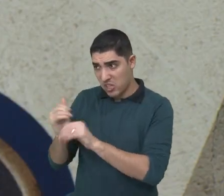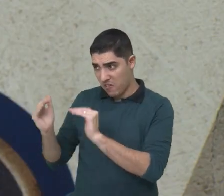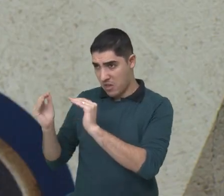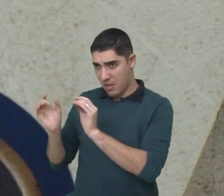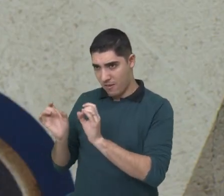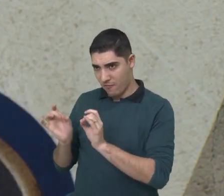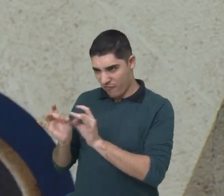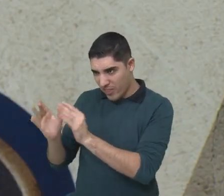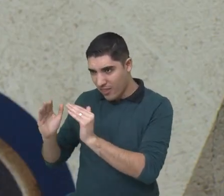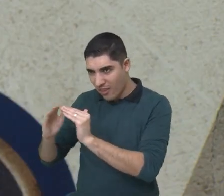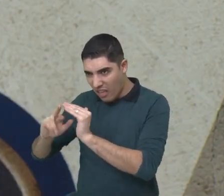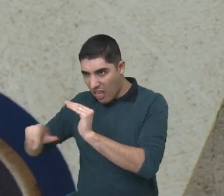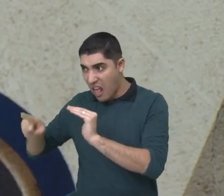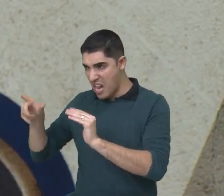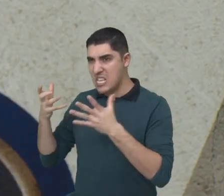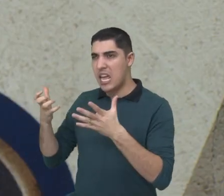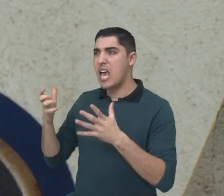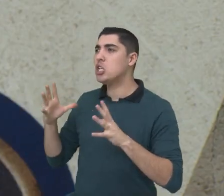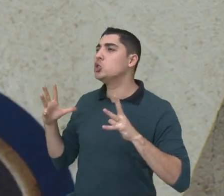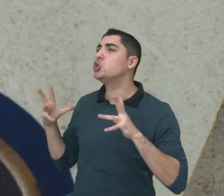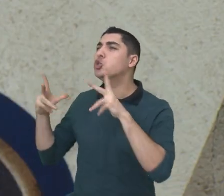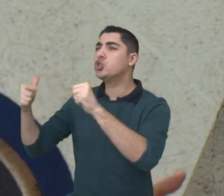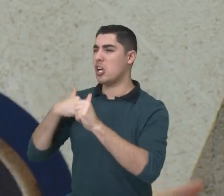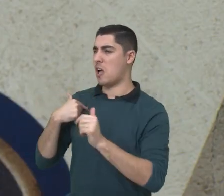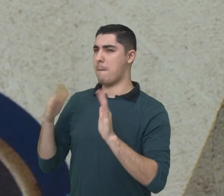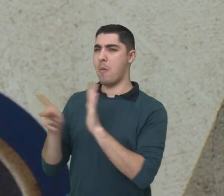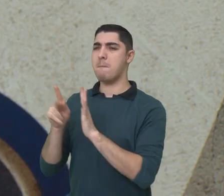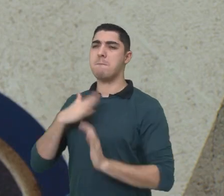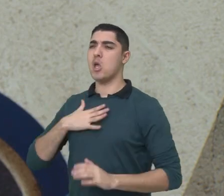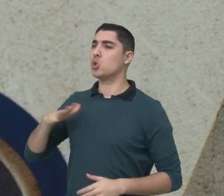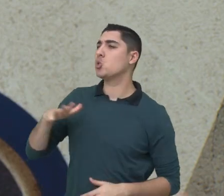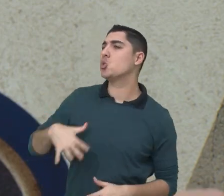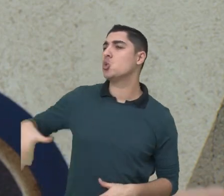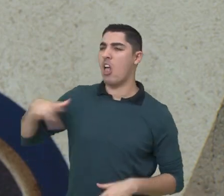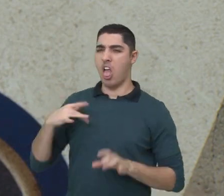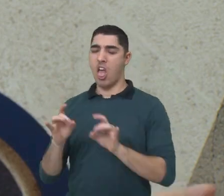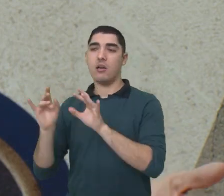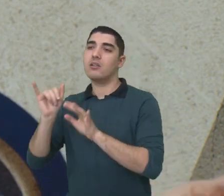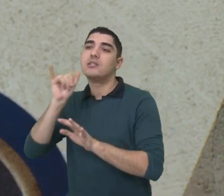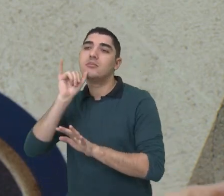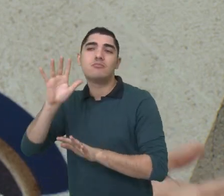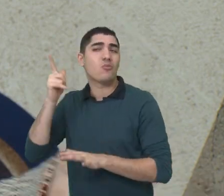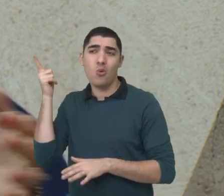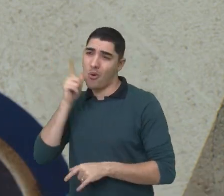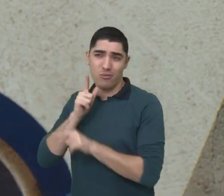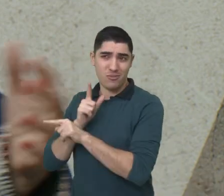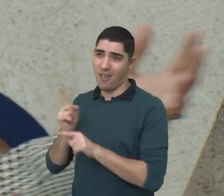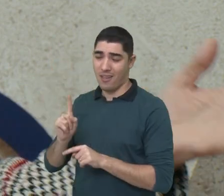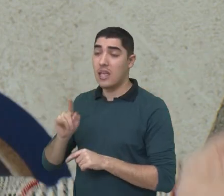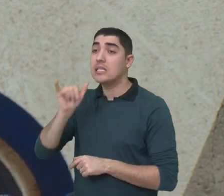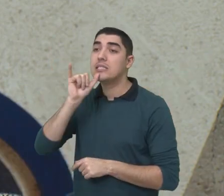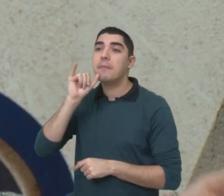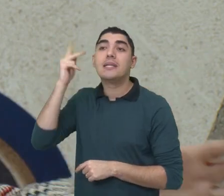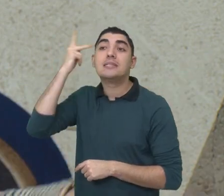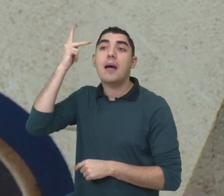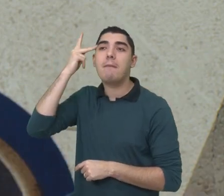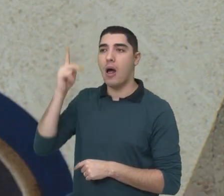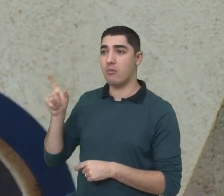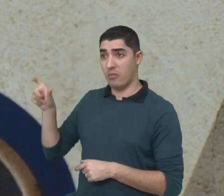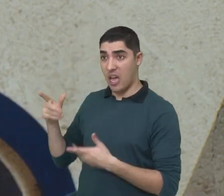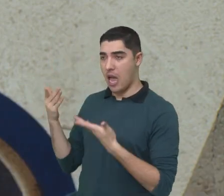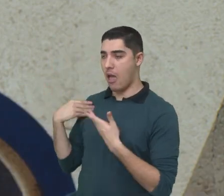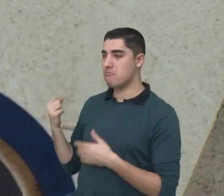não consegue. Tá? Se você quer, numa cidade, vamos colocar São Paulo, você querer abraçar São